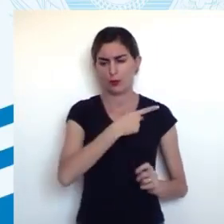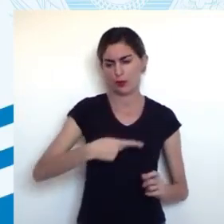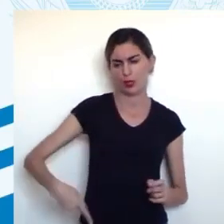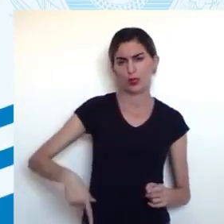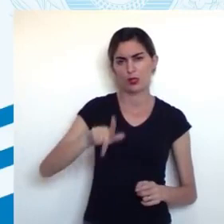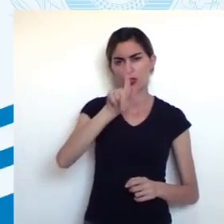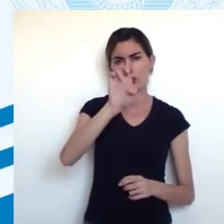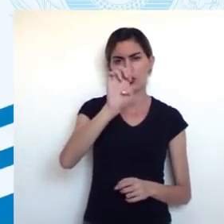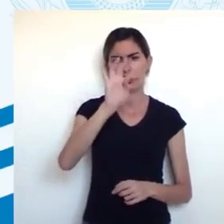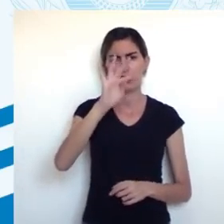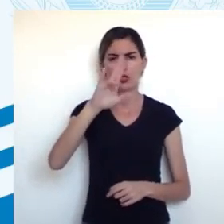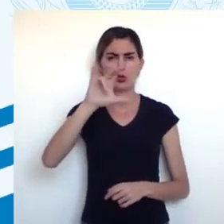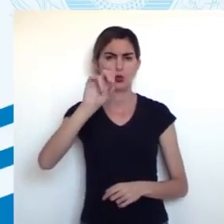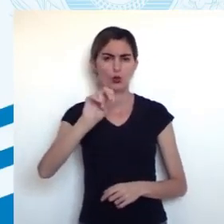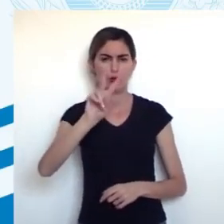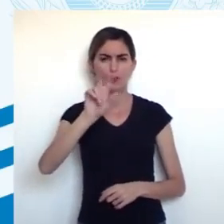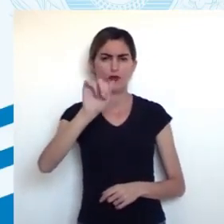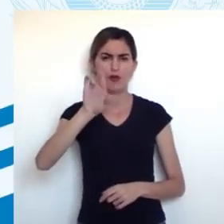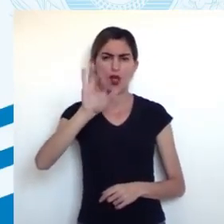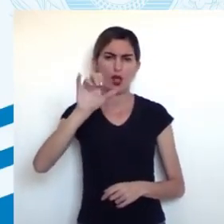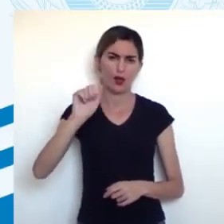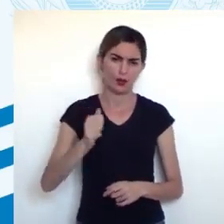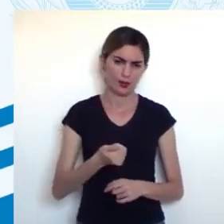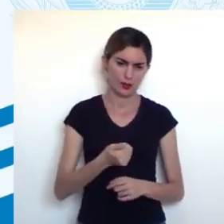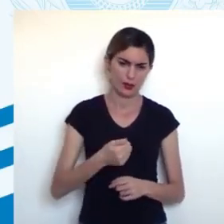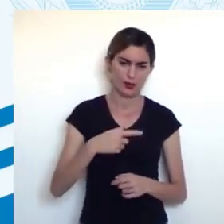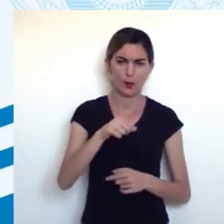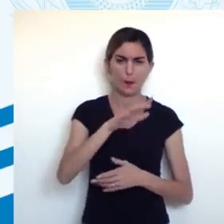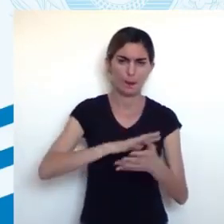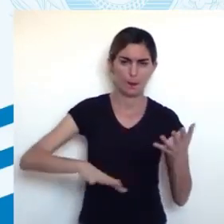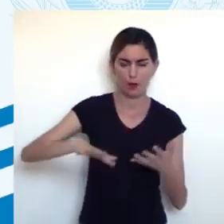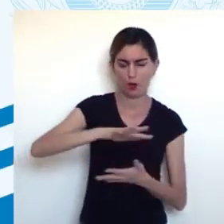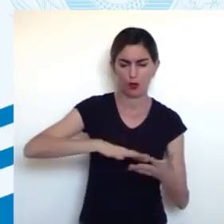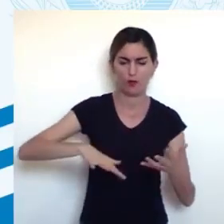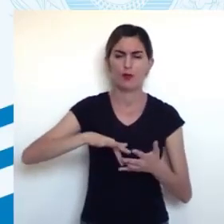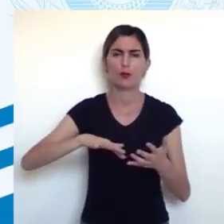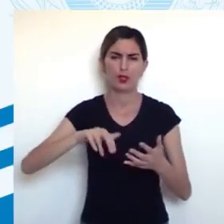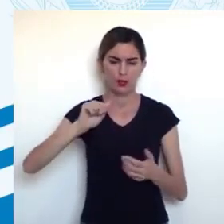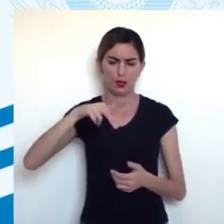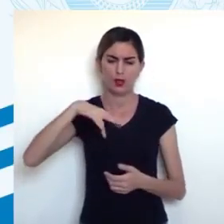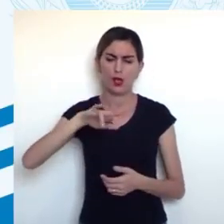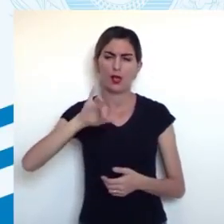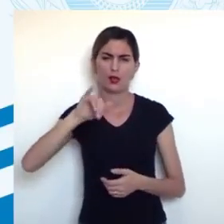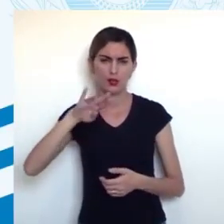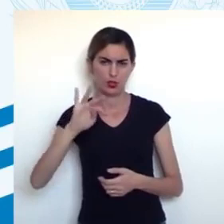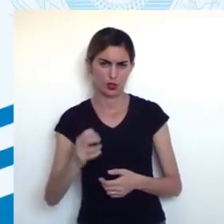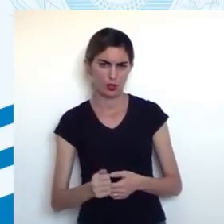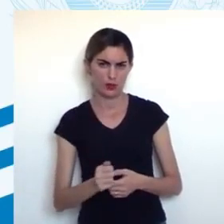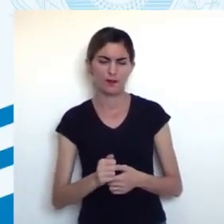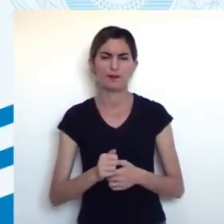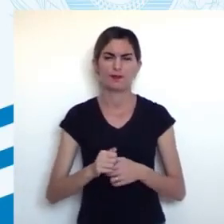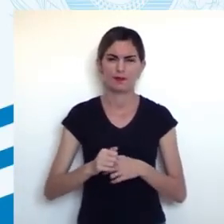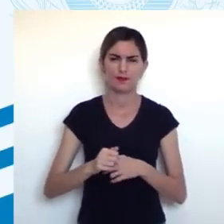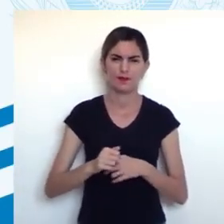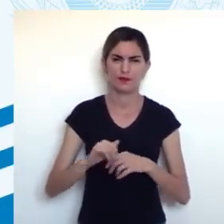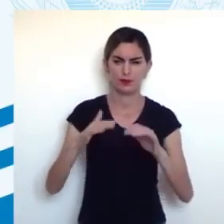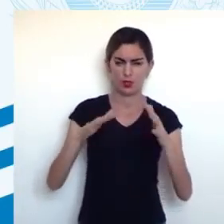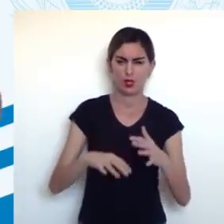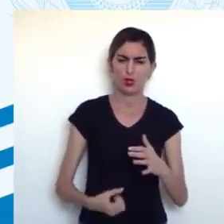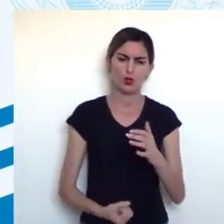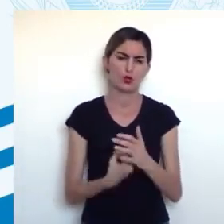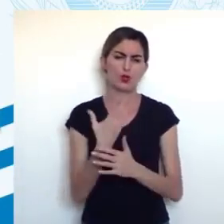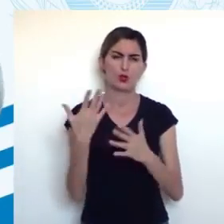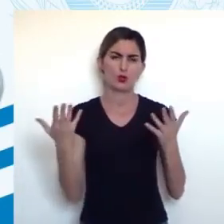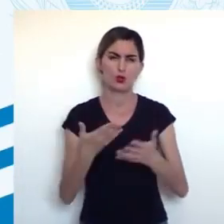Vargas ao poder. Então, sufocam esse movimento anarquista da República. Aí